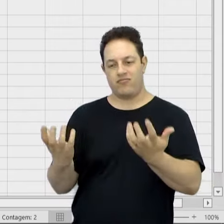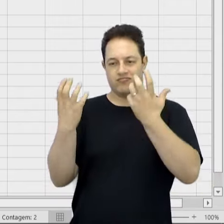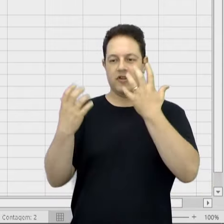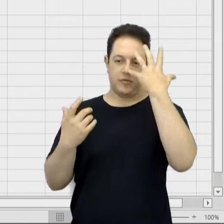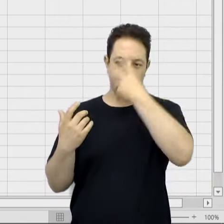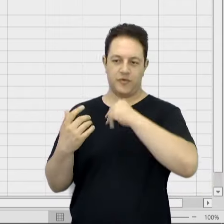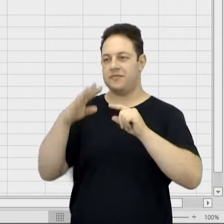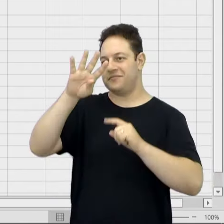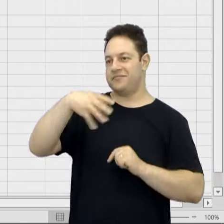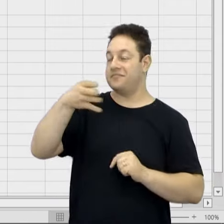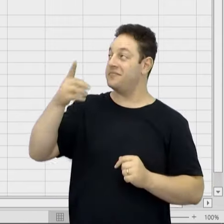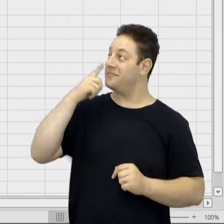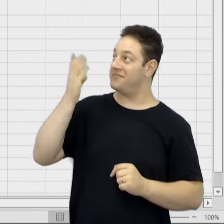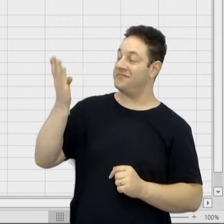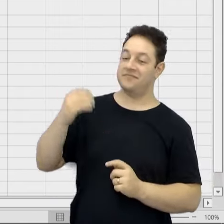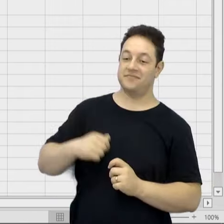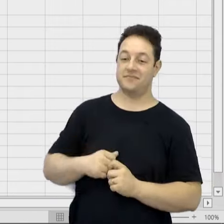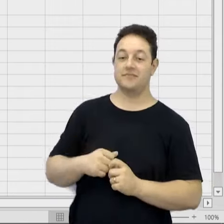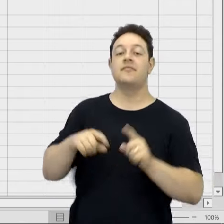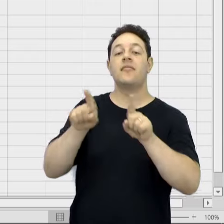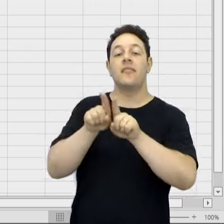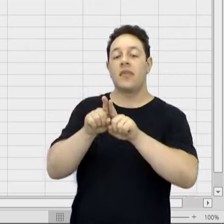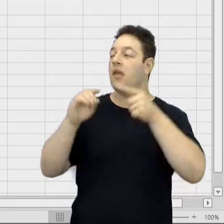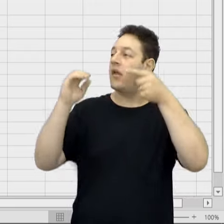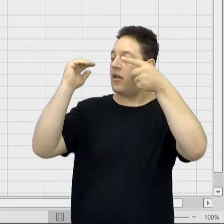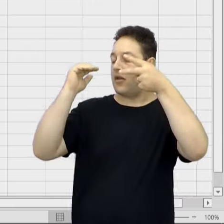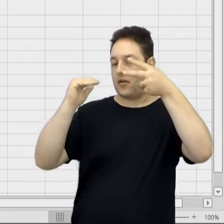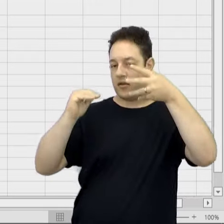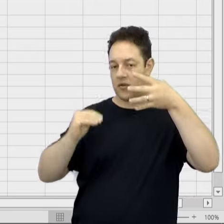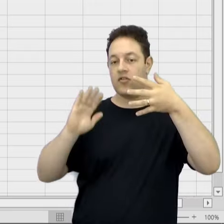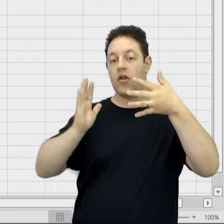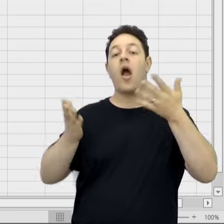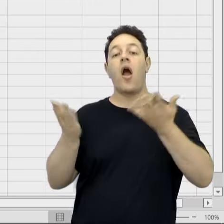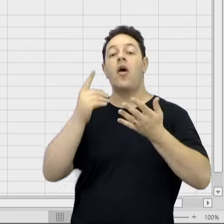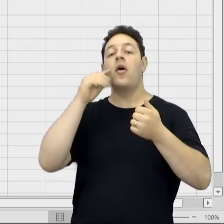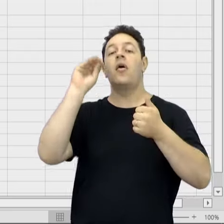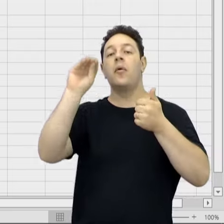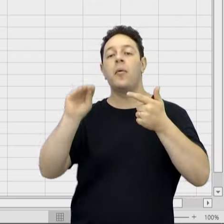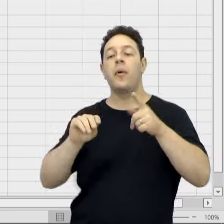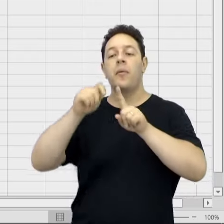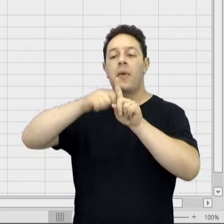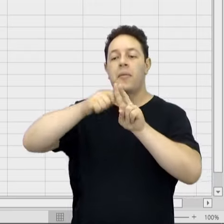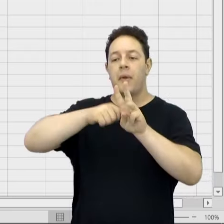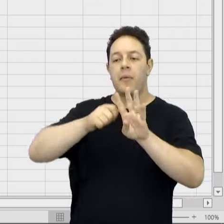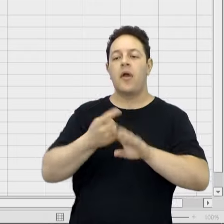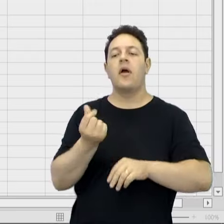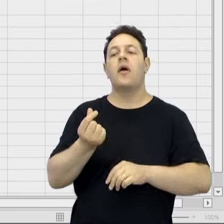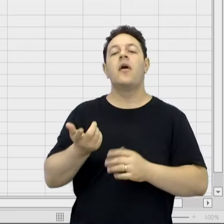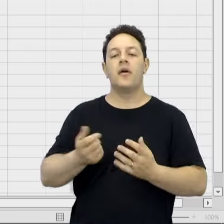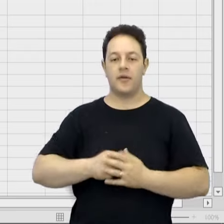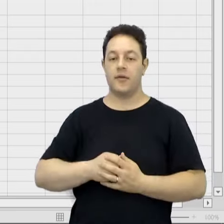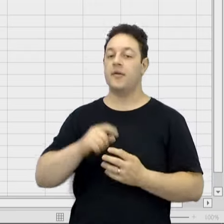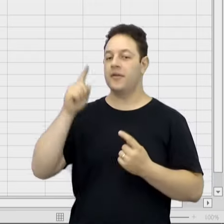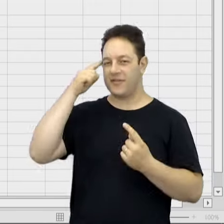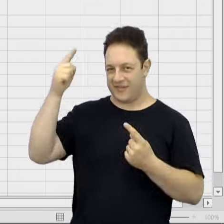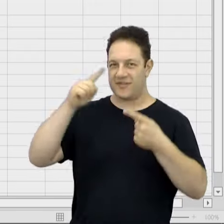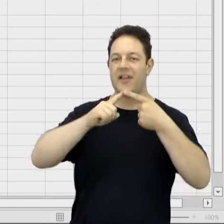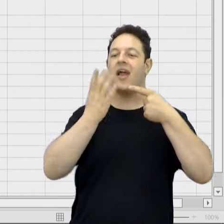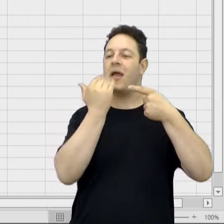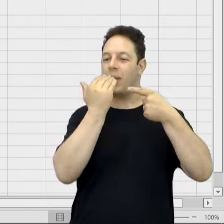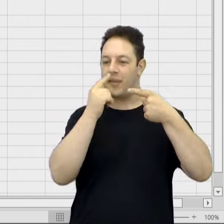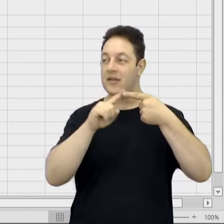minha planilha. E a descrição. Agora eu vou no custo mensal, deixa eu ver se tá ali, ó. Aqui é 150. Vocês lembram